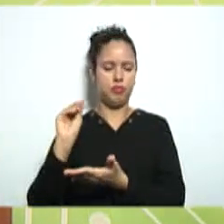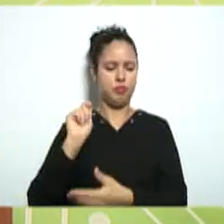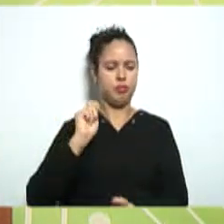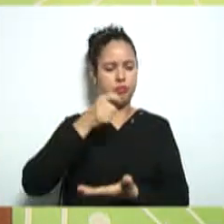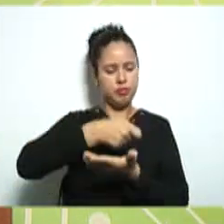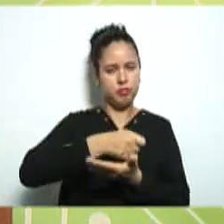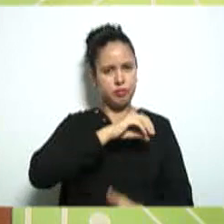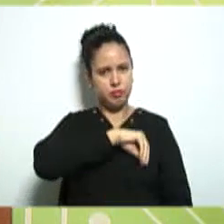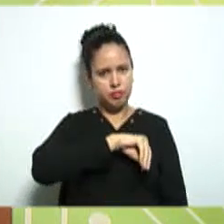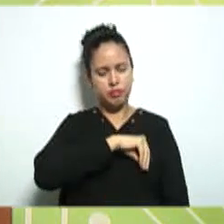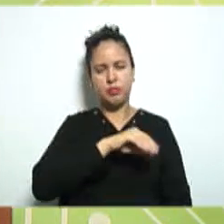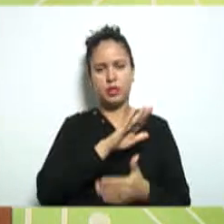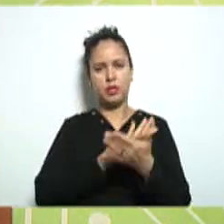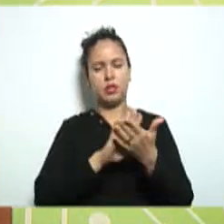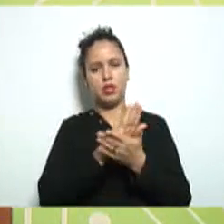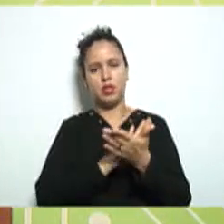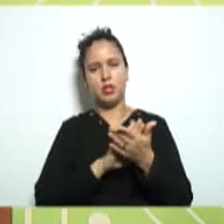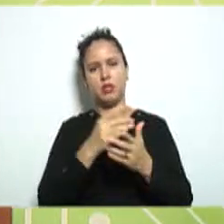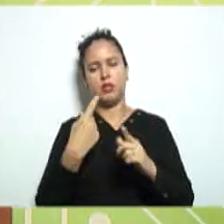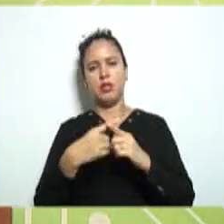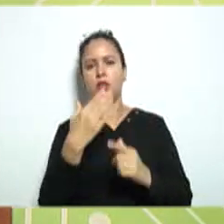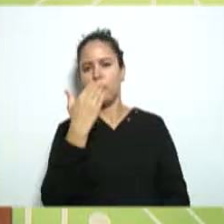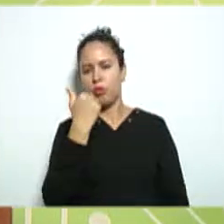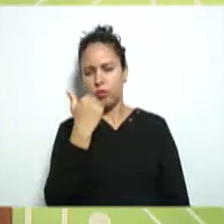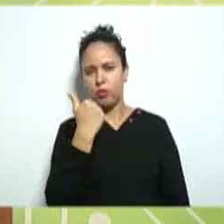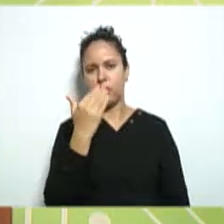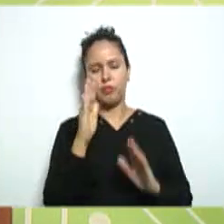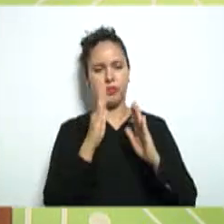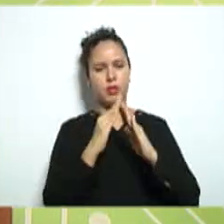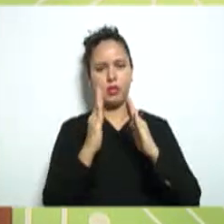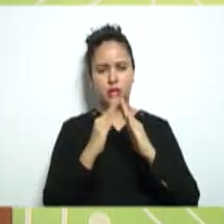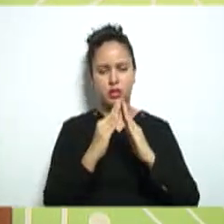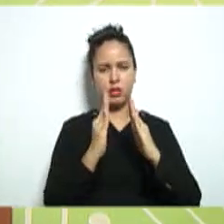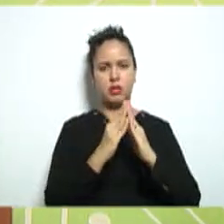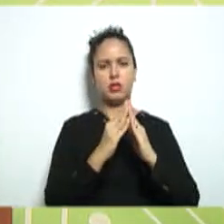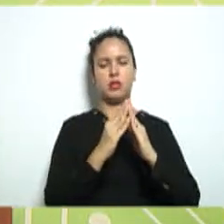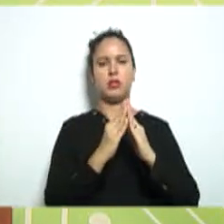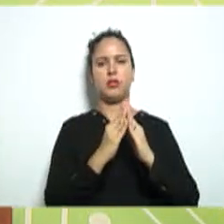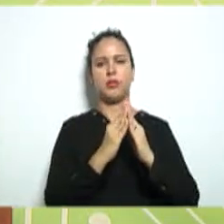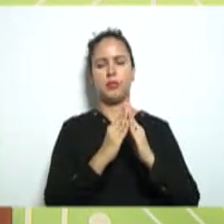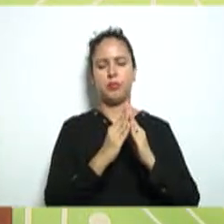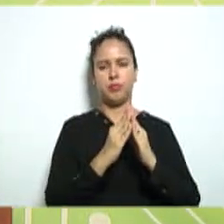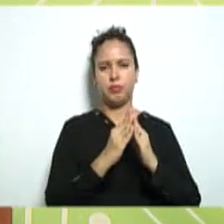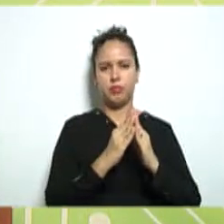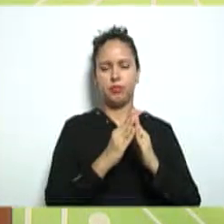pessoa come durante todo o mês, a pessoa mora durante todo o mês, a pessoa